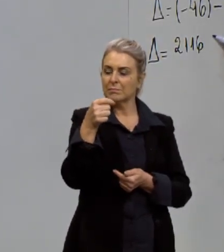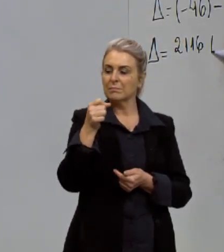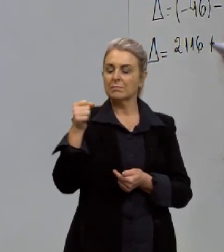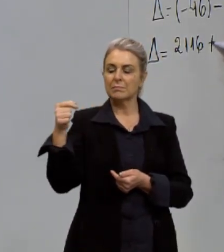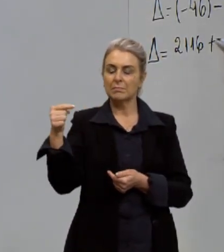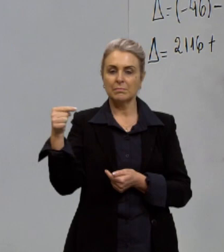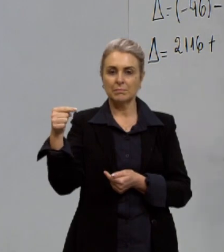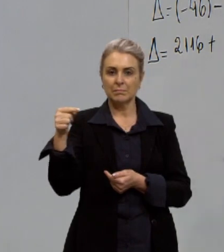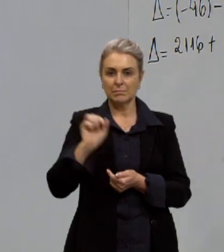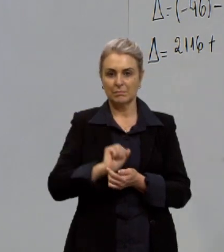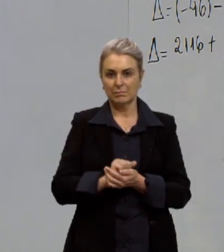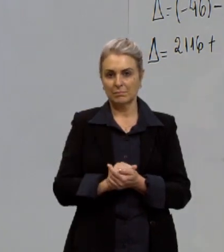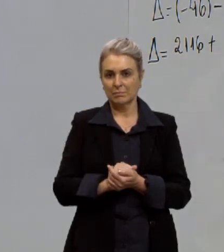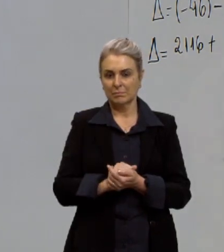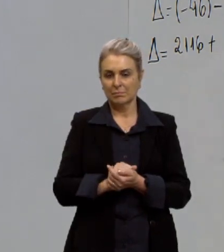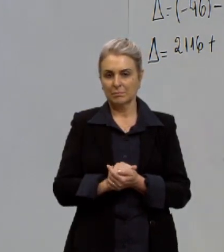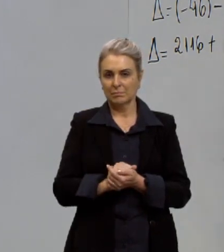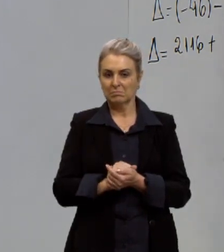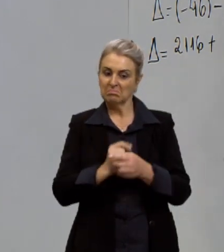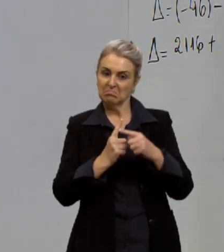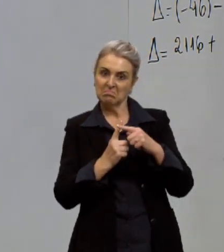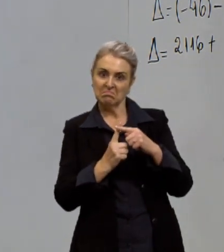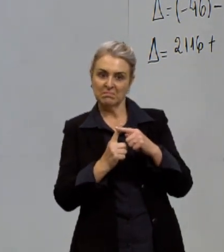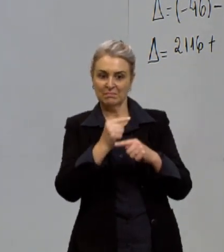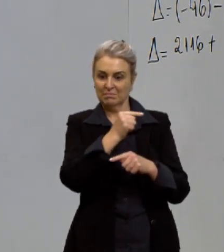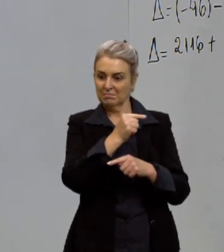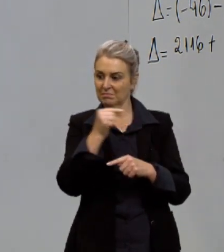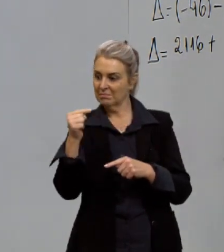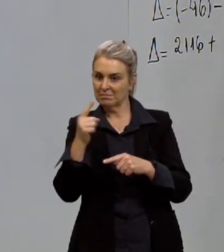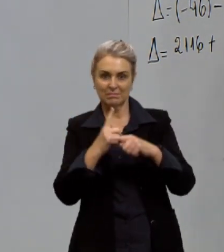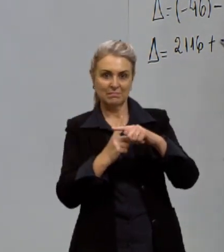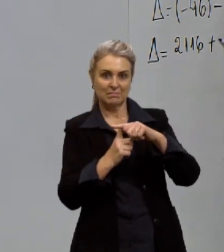menos. Mais. Então, mais